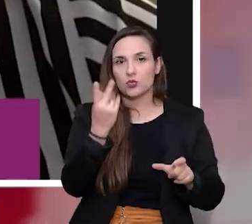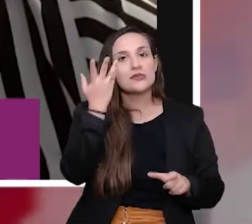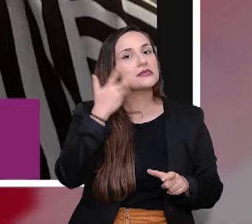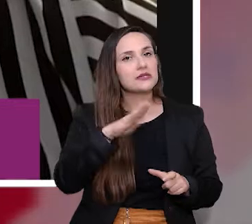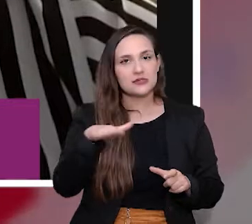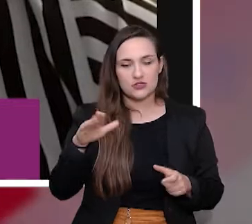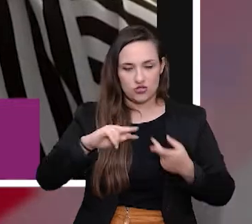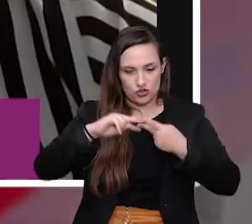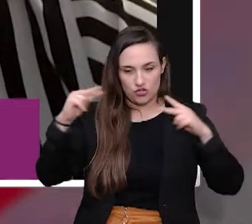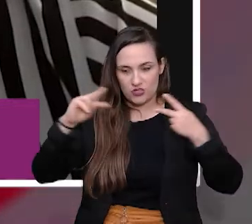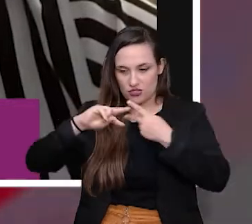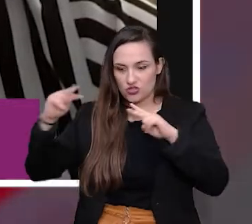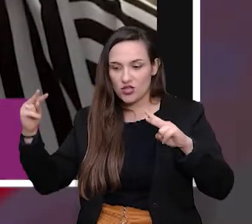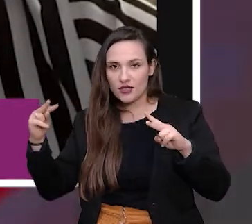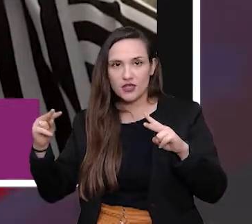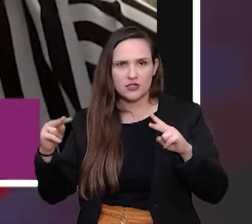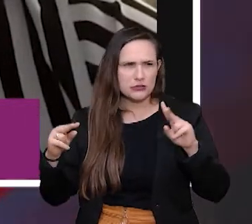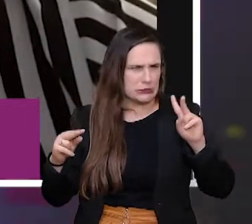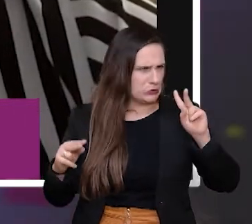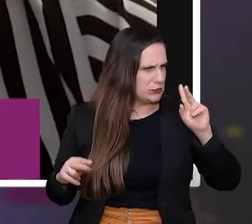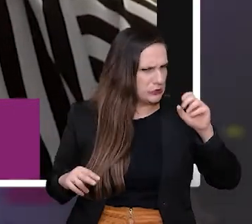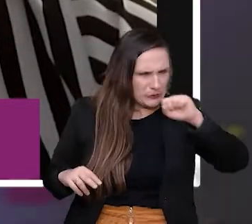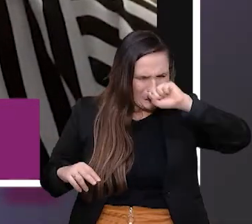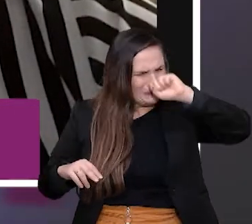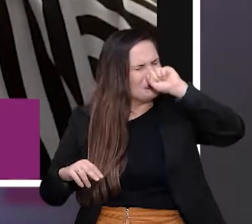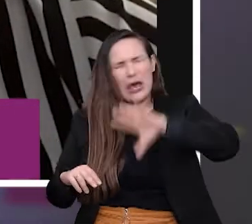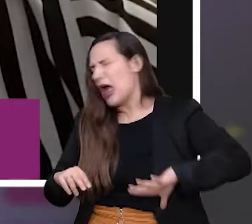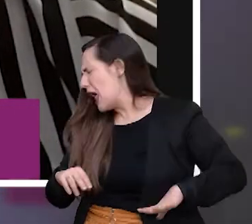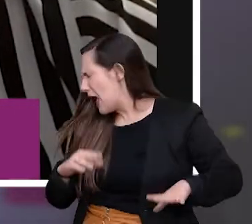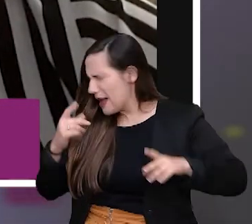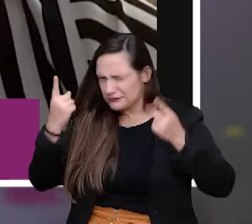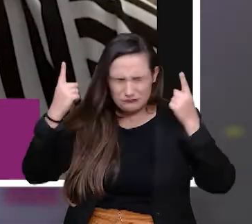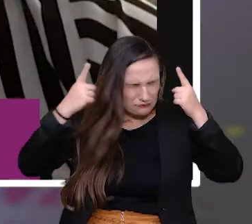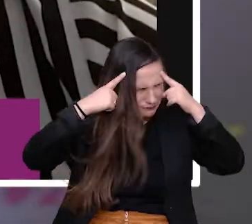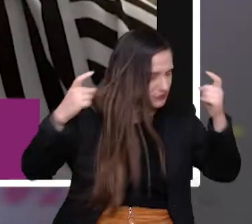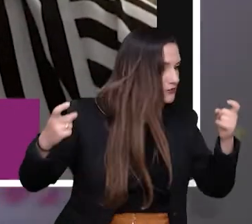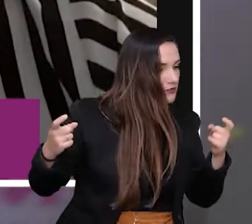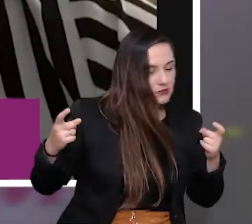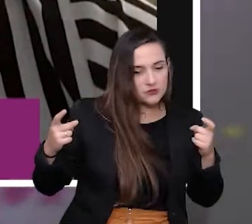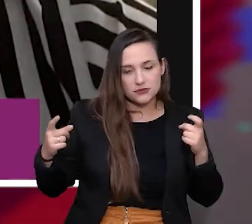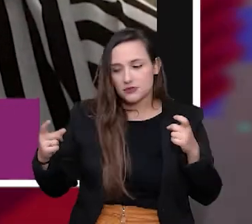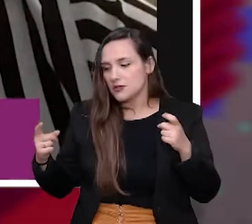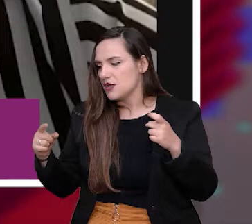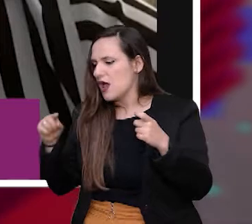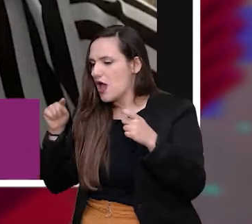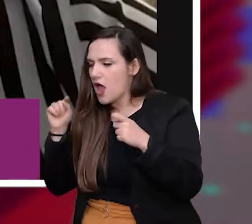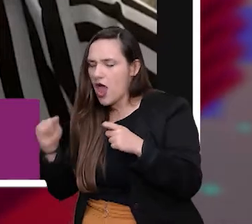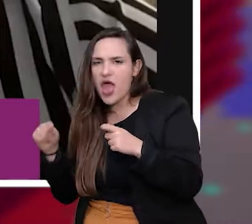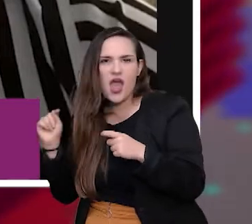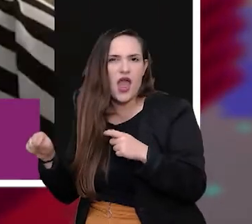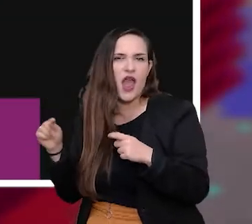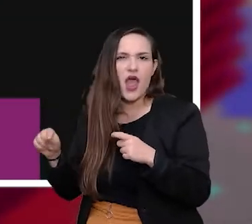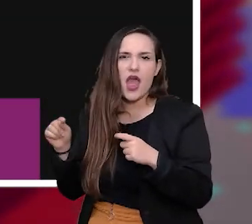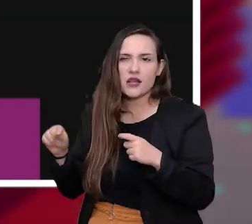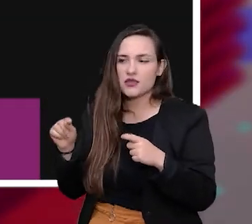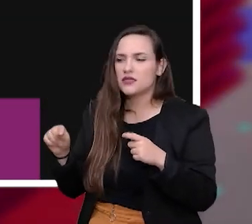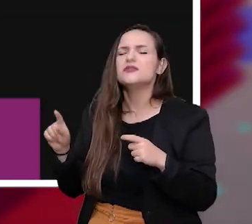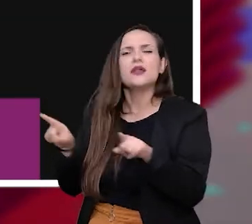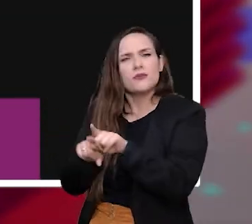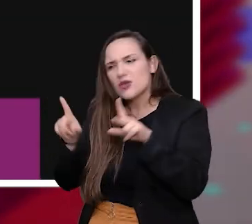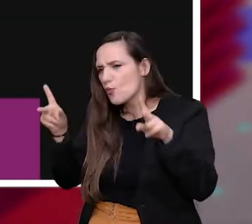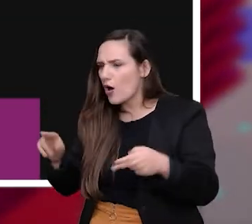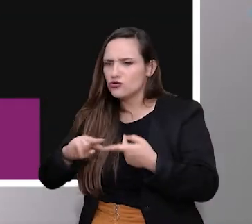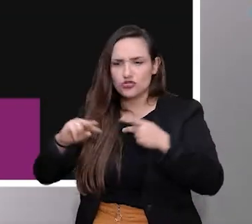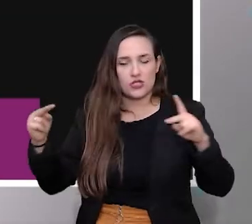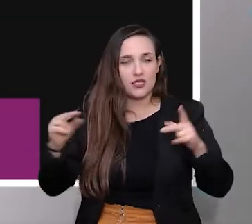igual possibilidade de desenvolver agressividade. Uma criada num ambiente super calmo e tranquilo, e a outra num ambiente